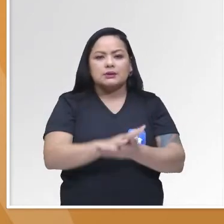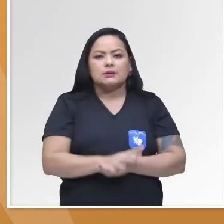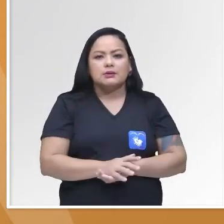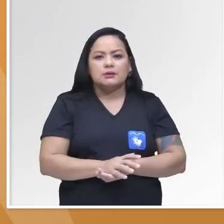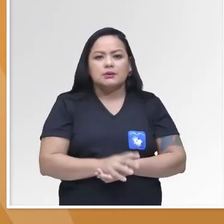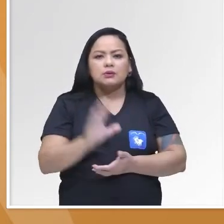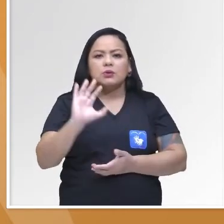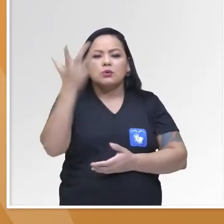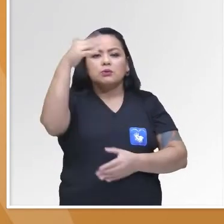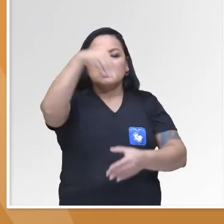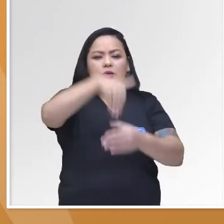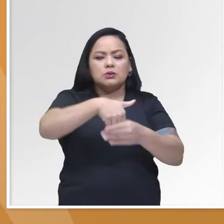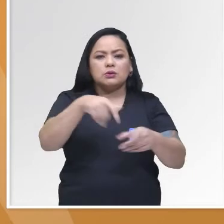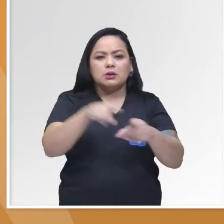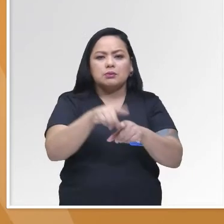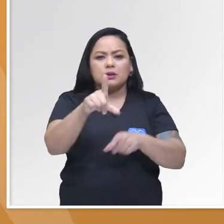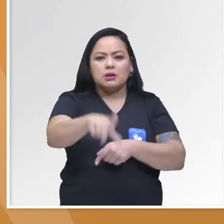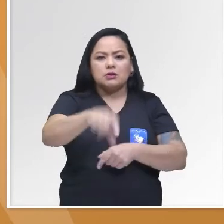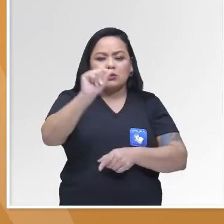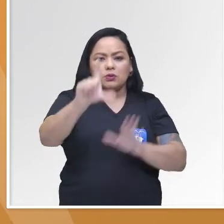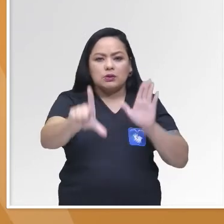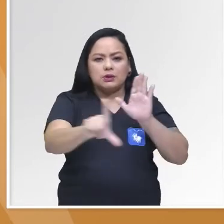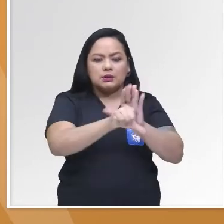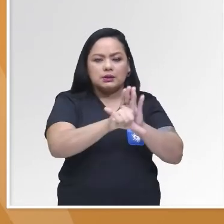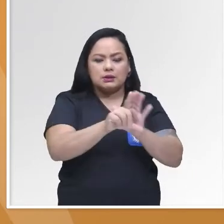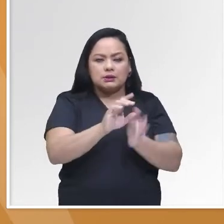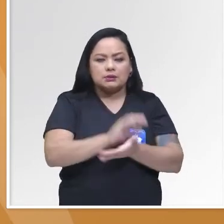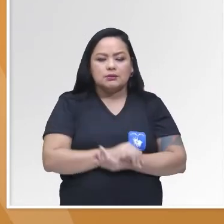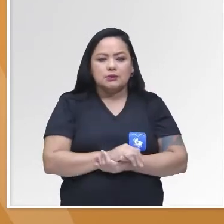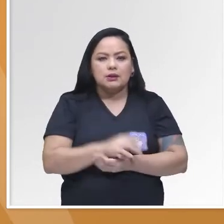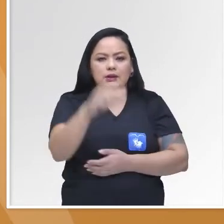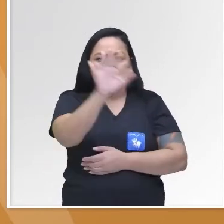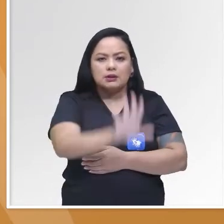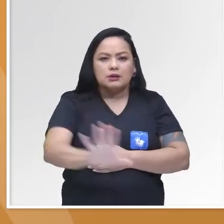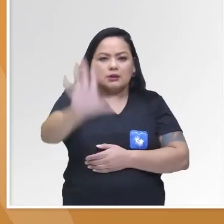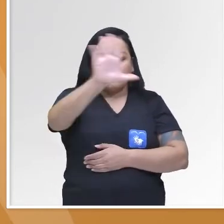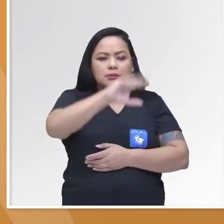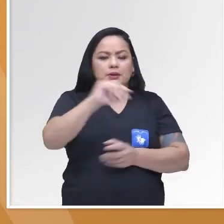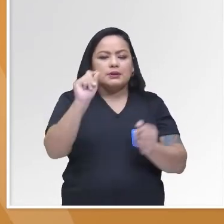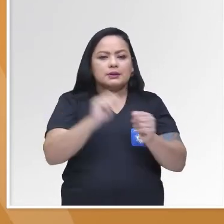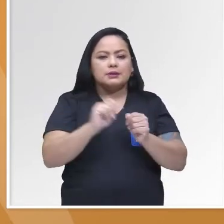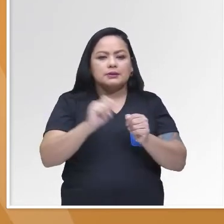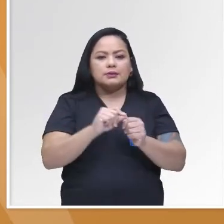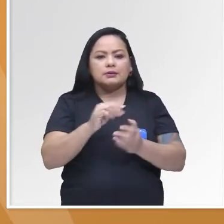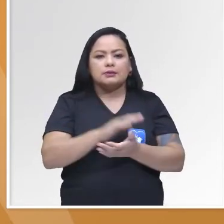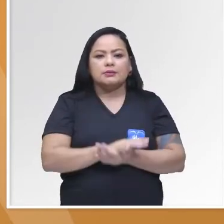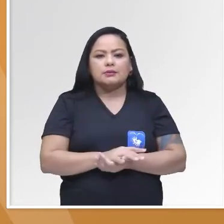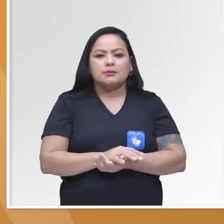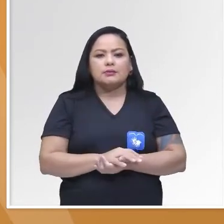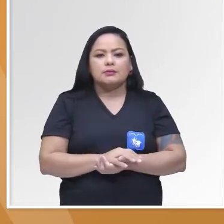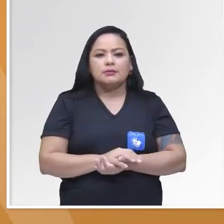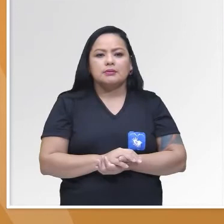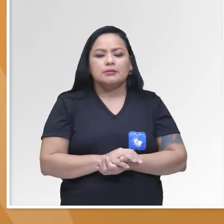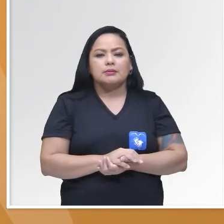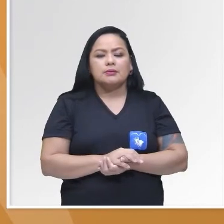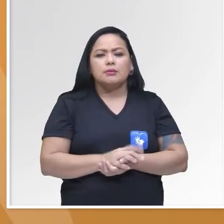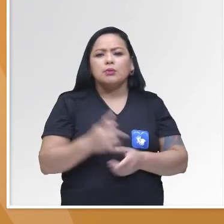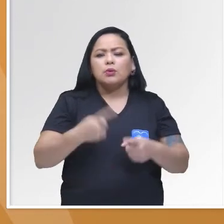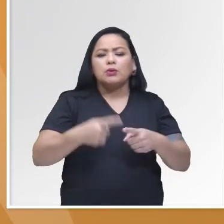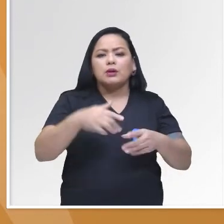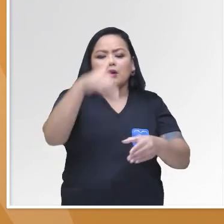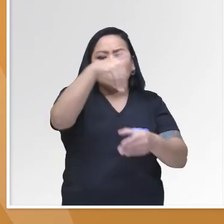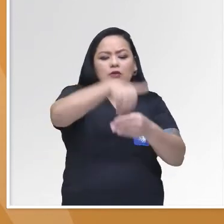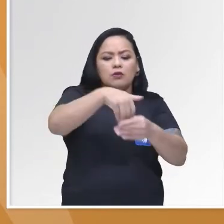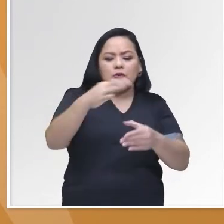e decisões legislativas geralmente são tomadas por maioria de votos,